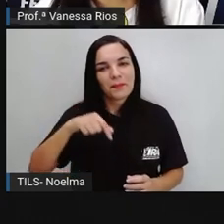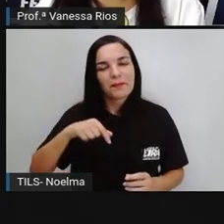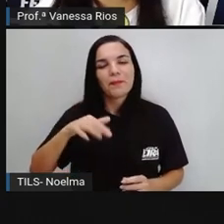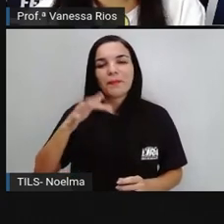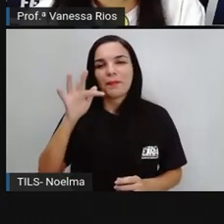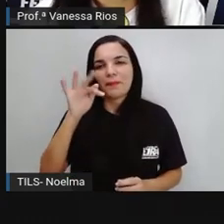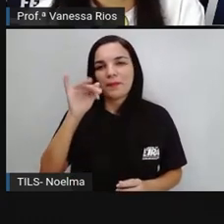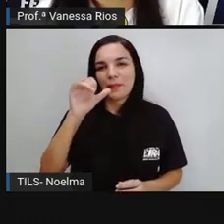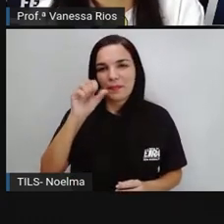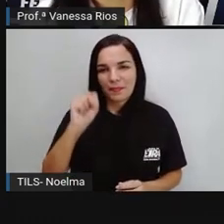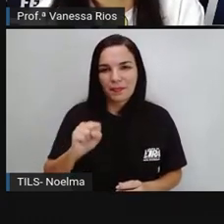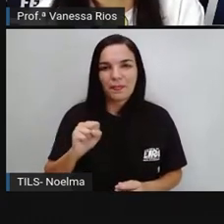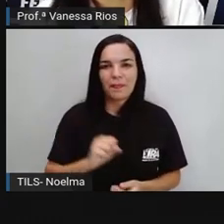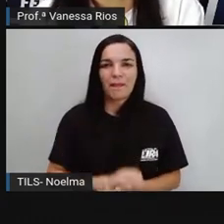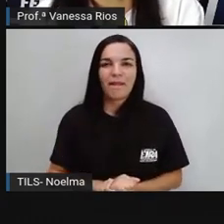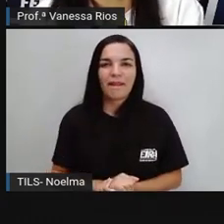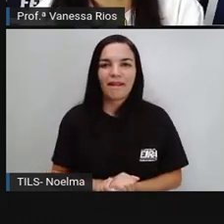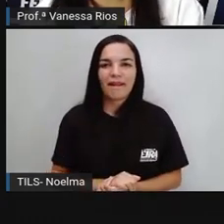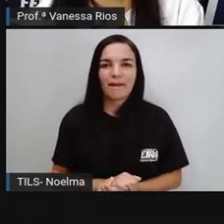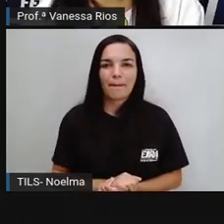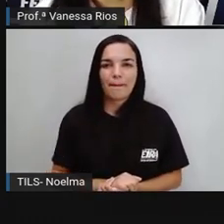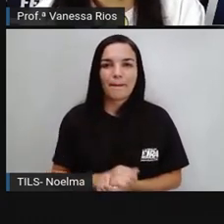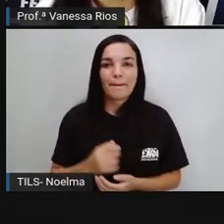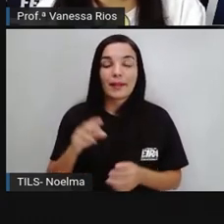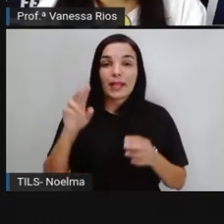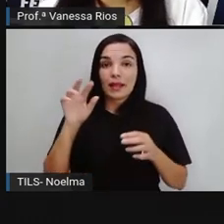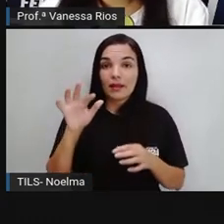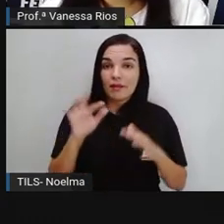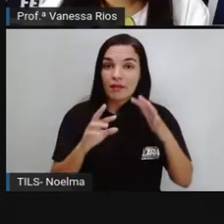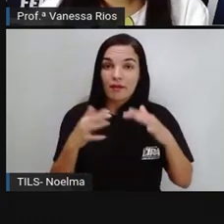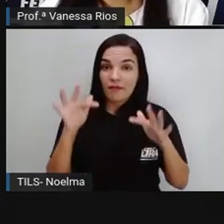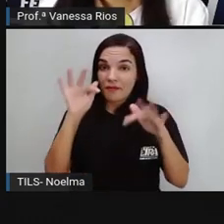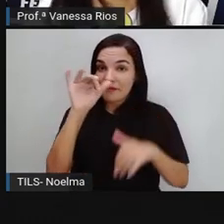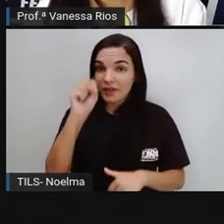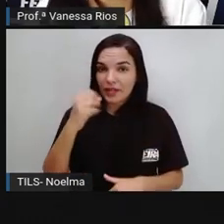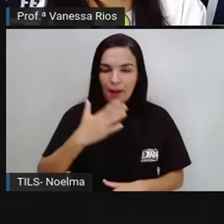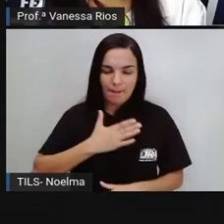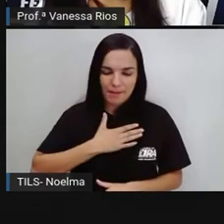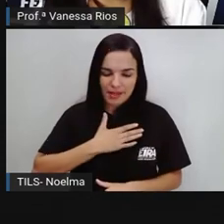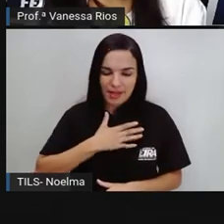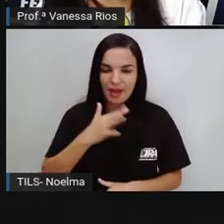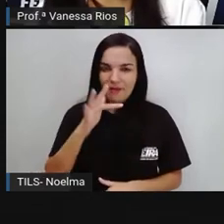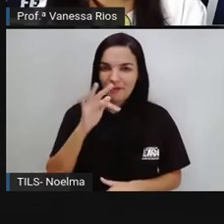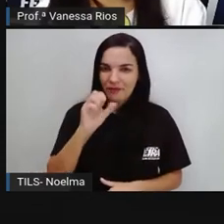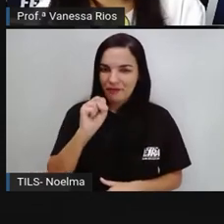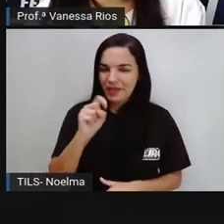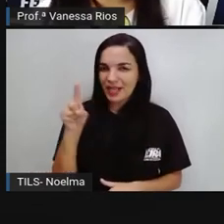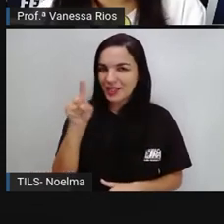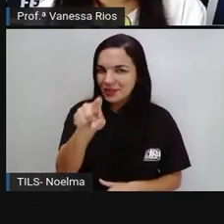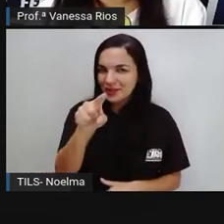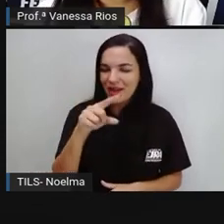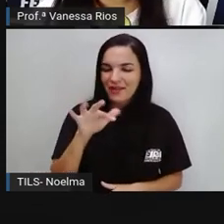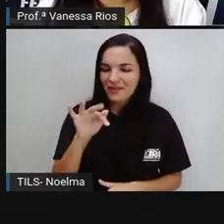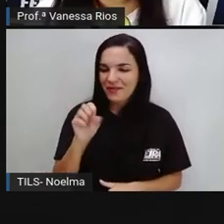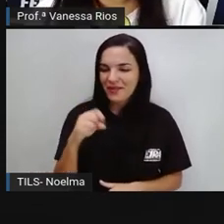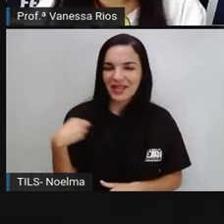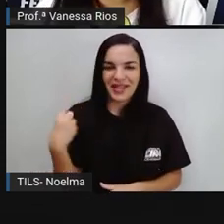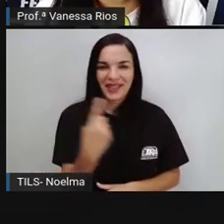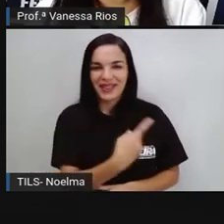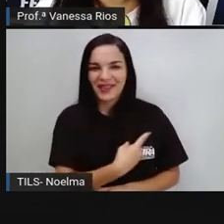fazem parte aí da nossa cidade. Então vamos lá. Feira minha, feira sua, feira nossa.